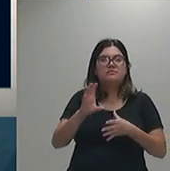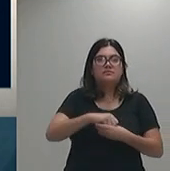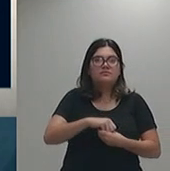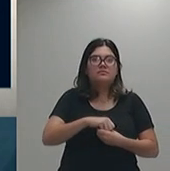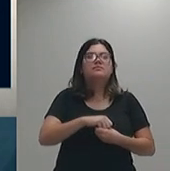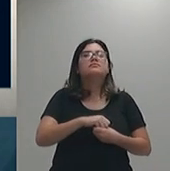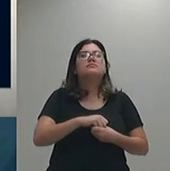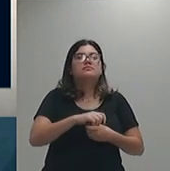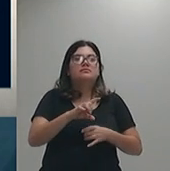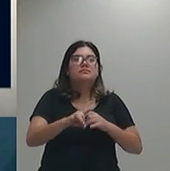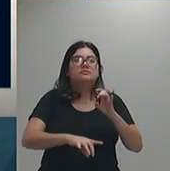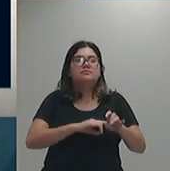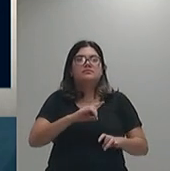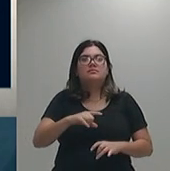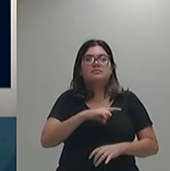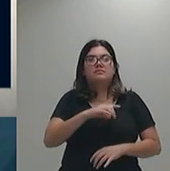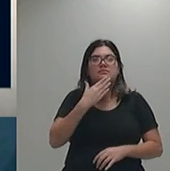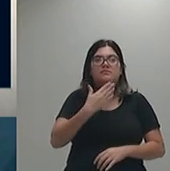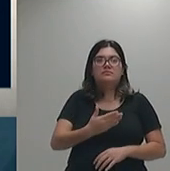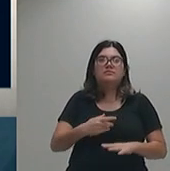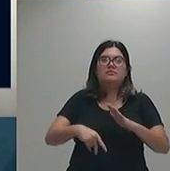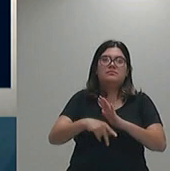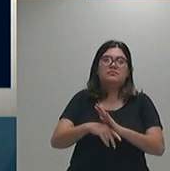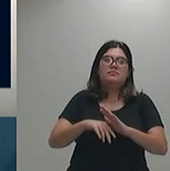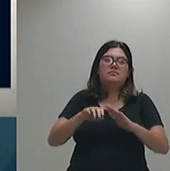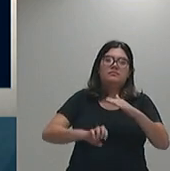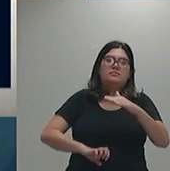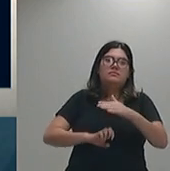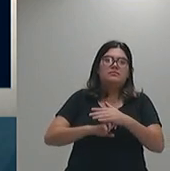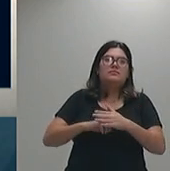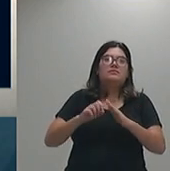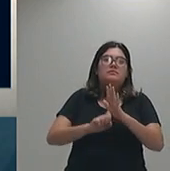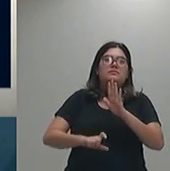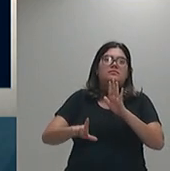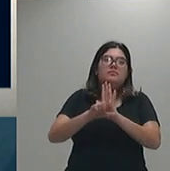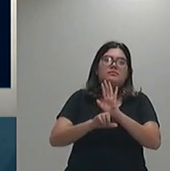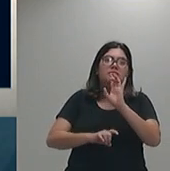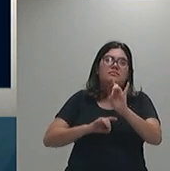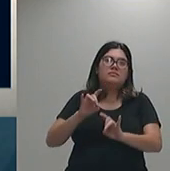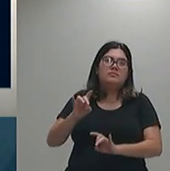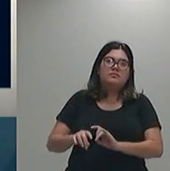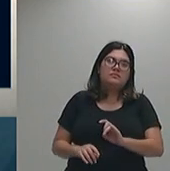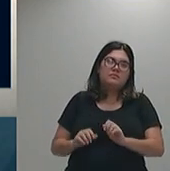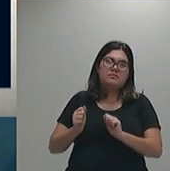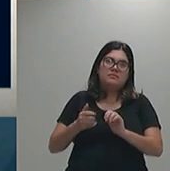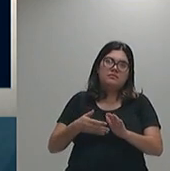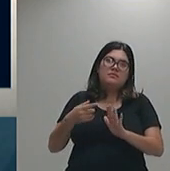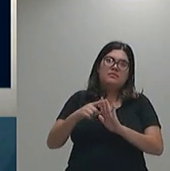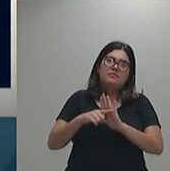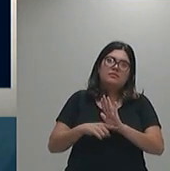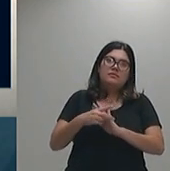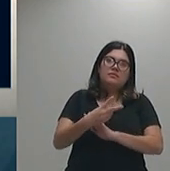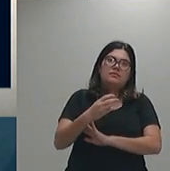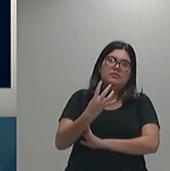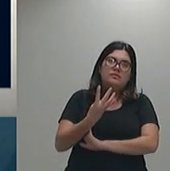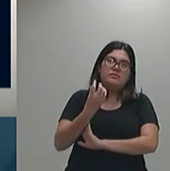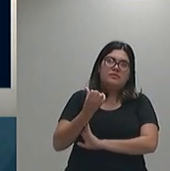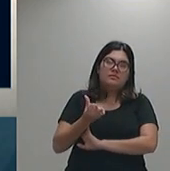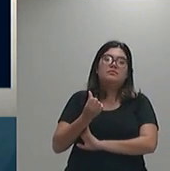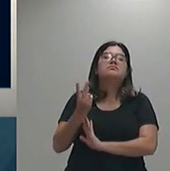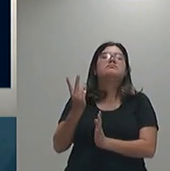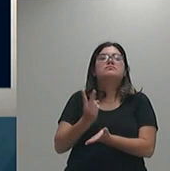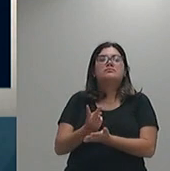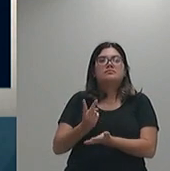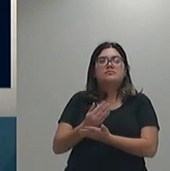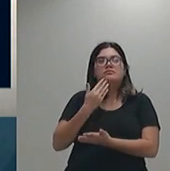requerido pela própria companhia em legitimidade ordinária para ação prevista no 246 com idênticos pedido e causa de pedir